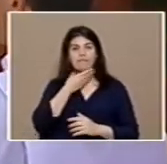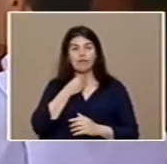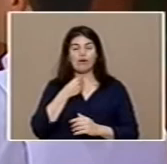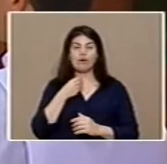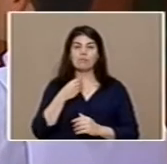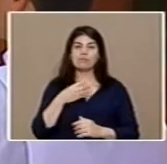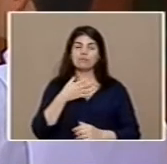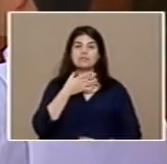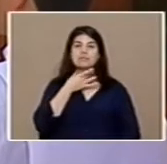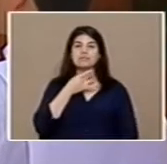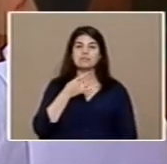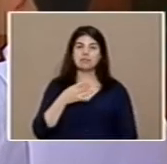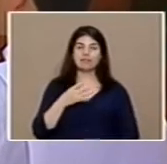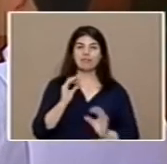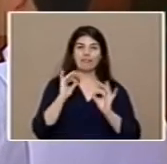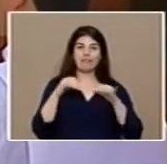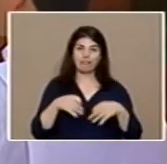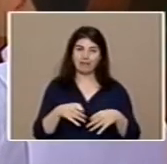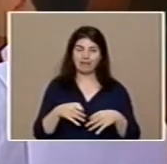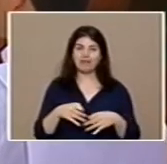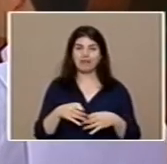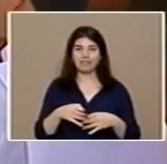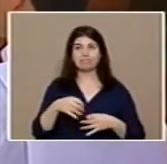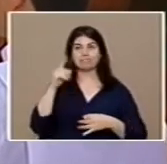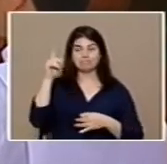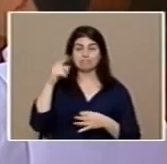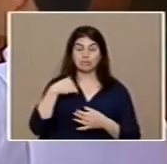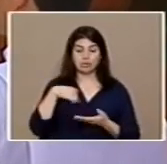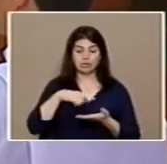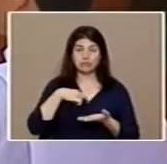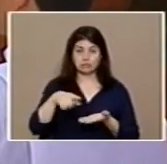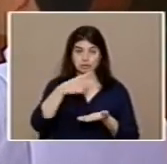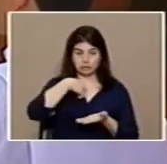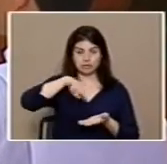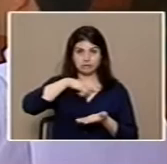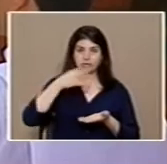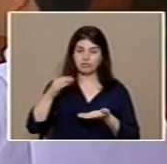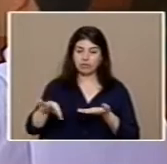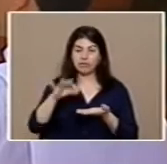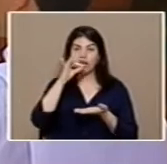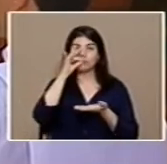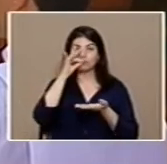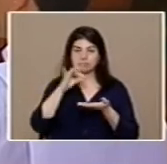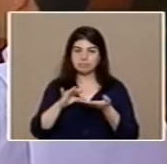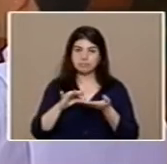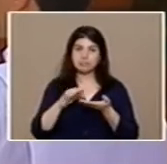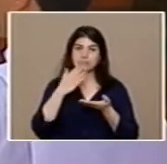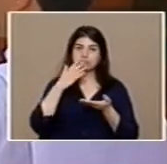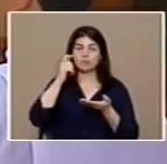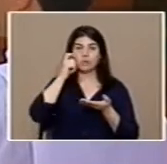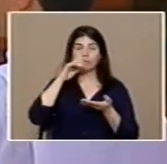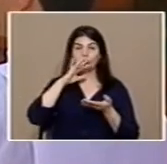fazei que ao comungarmos o corpo e o sangue do vosso filho nos transformamos naquele que recebemos